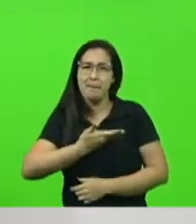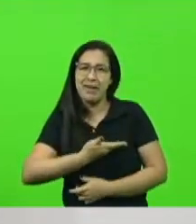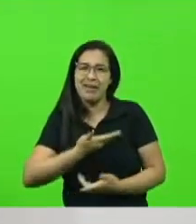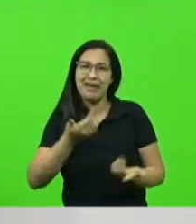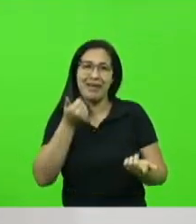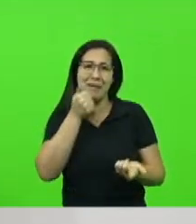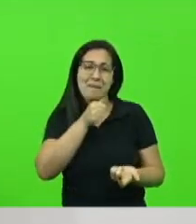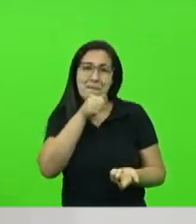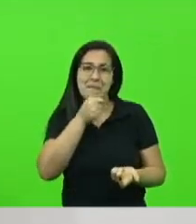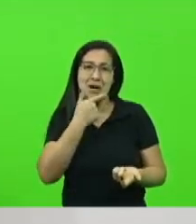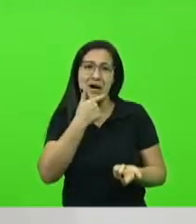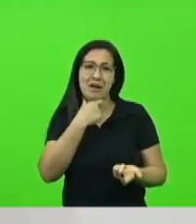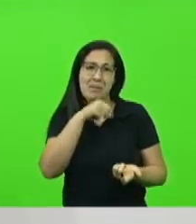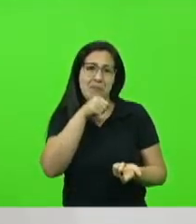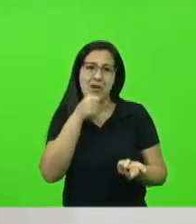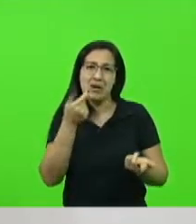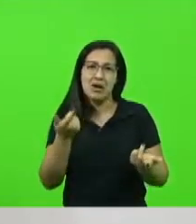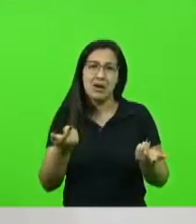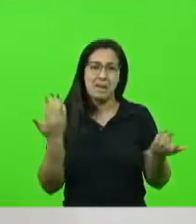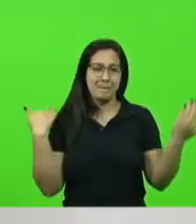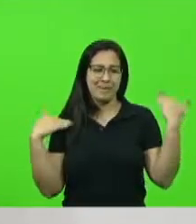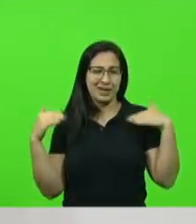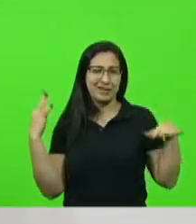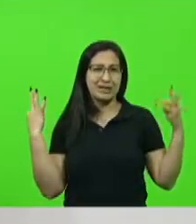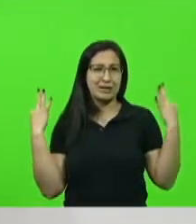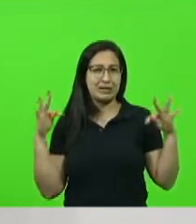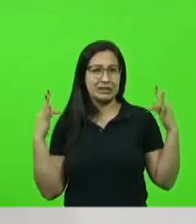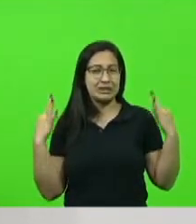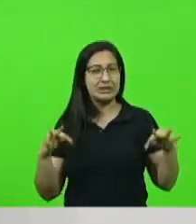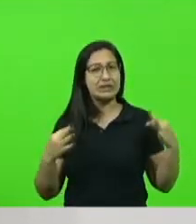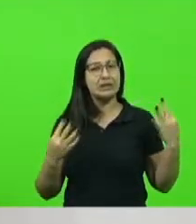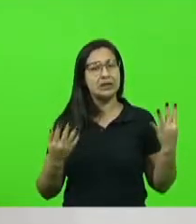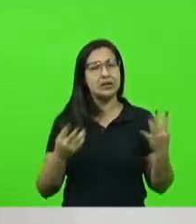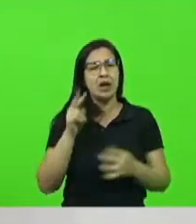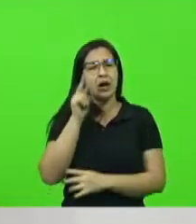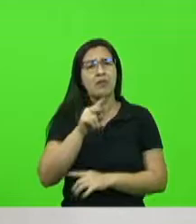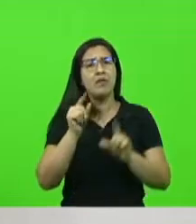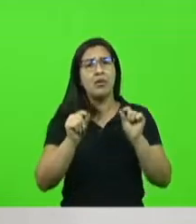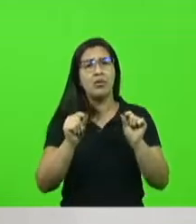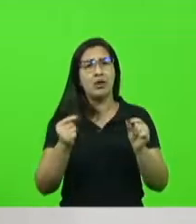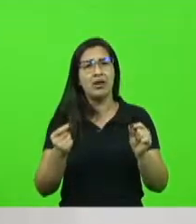fotos de um passeio. E o que a gente vê? É imagem